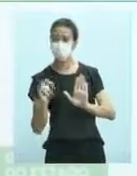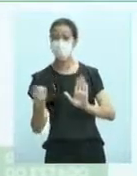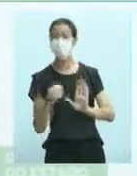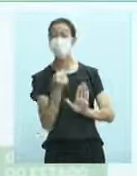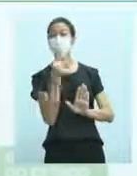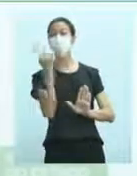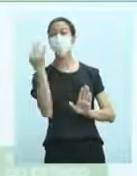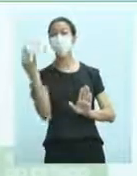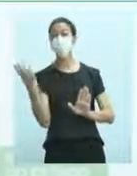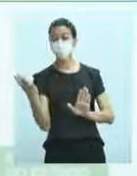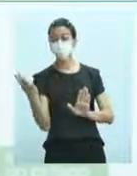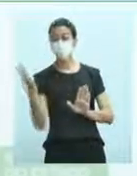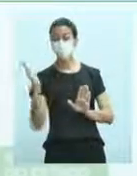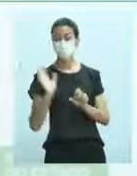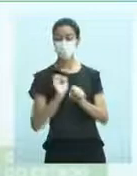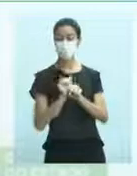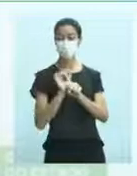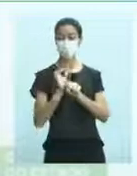confirmados